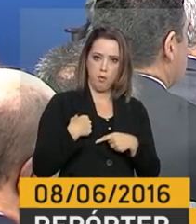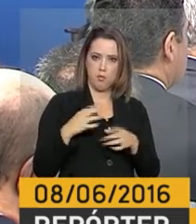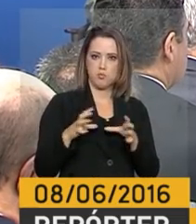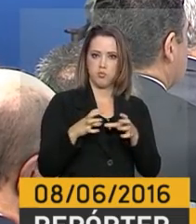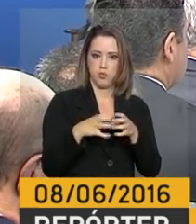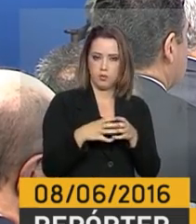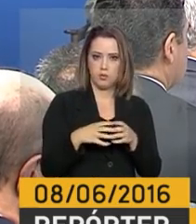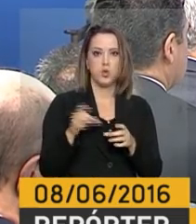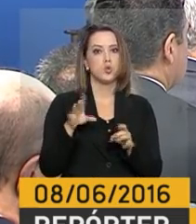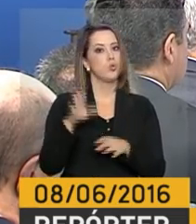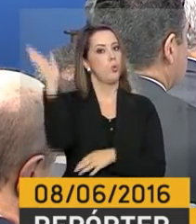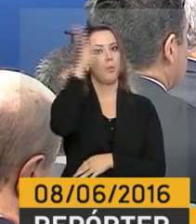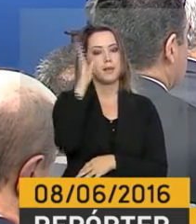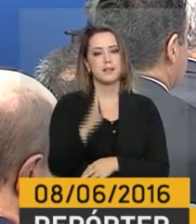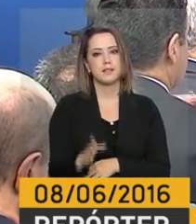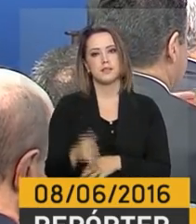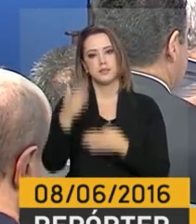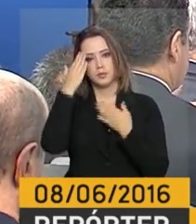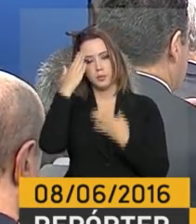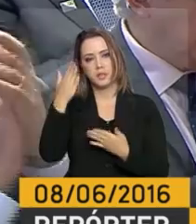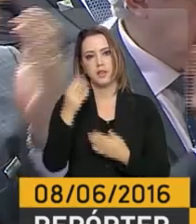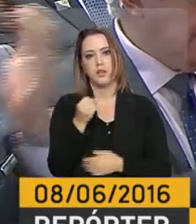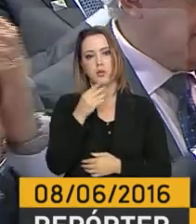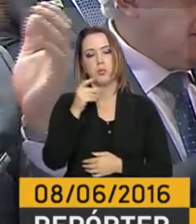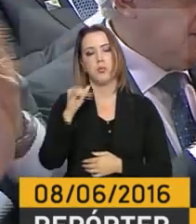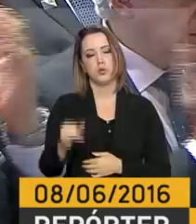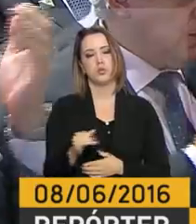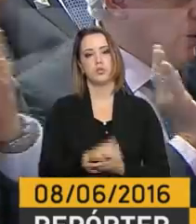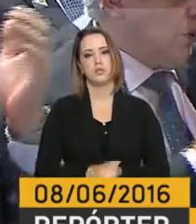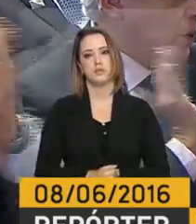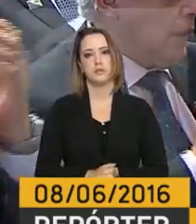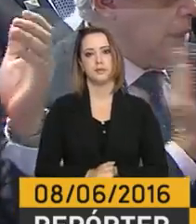todos nós do Brasil Muito obrigado bom dia